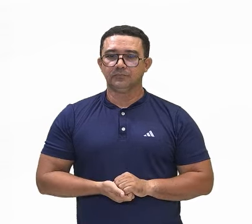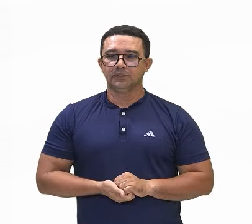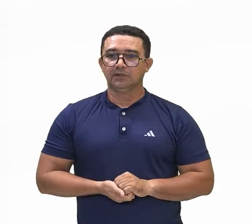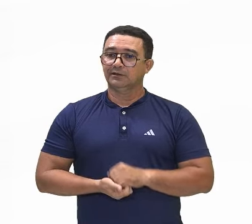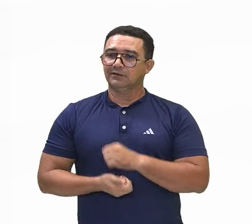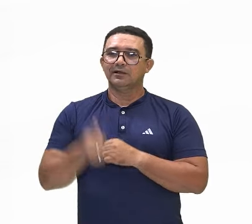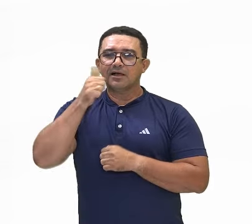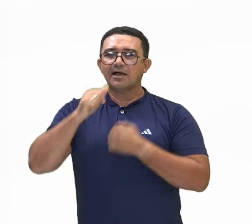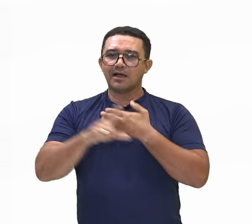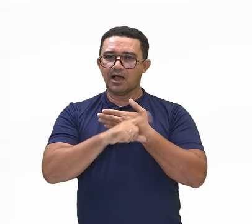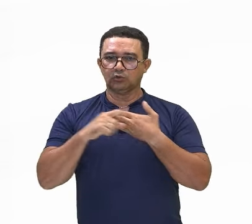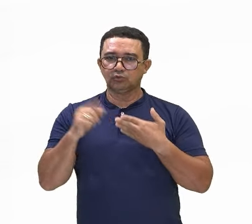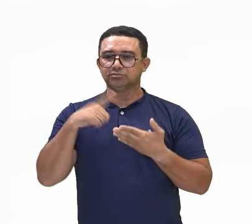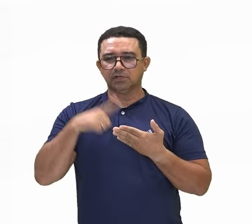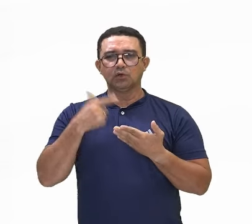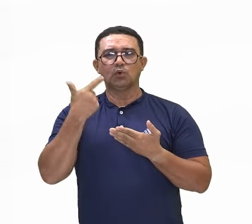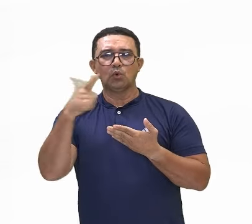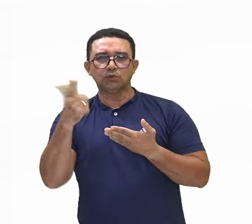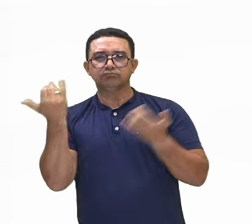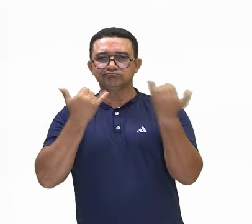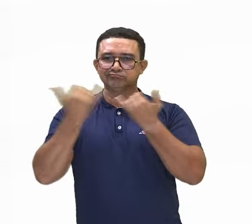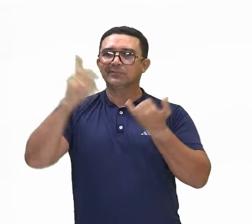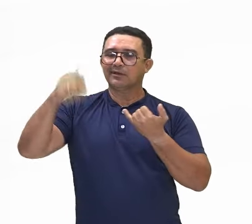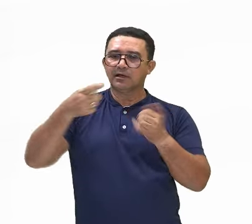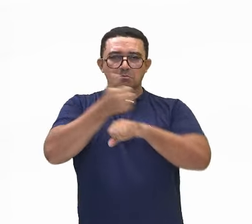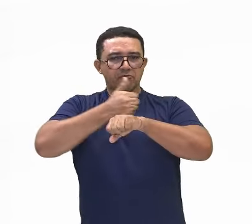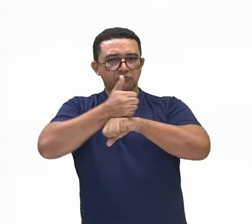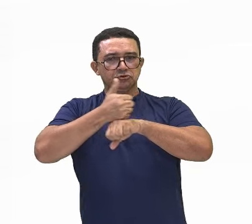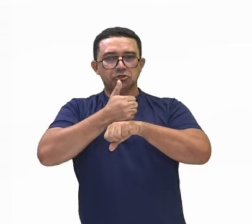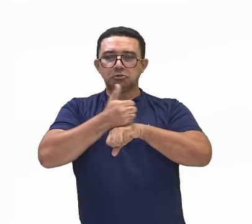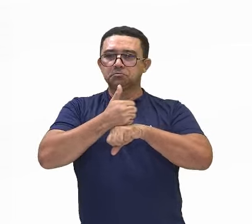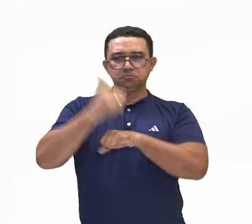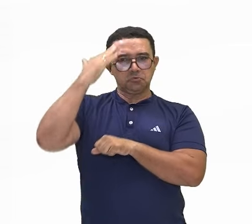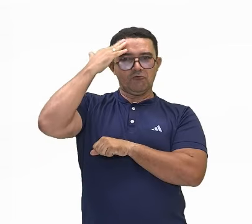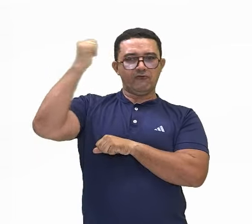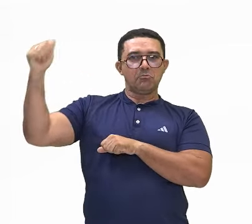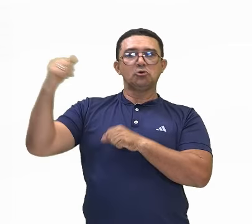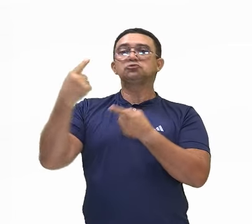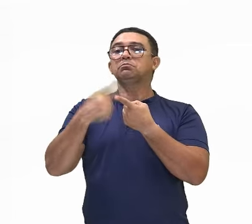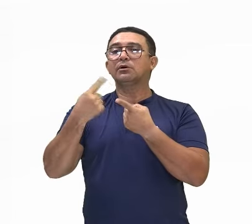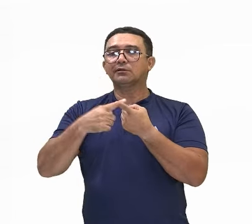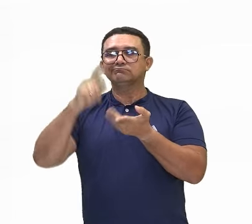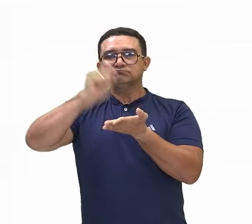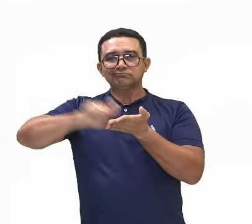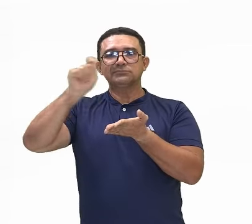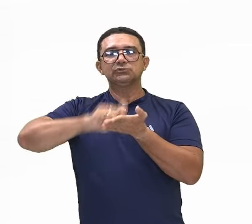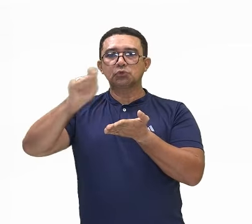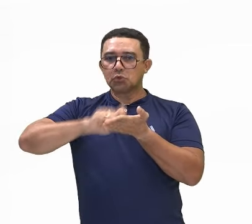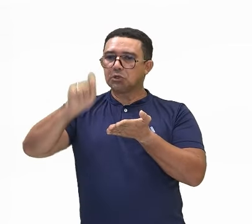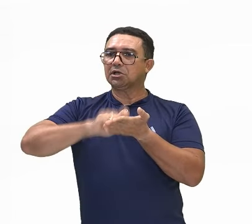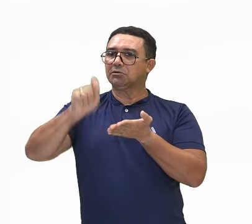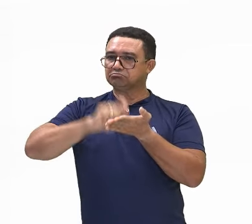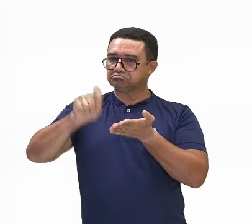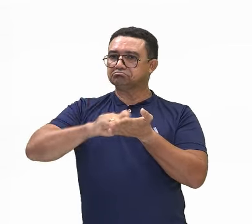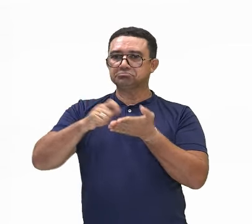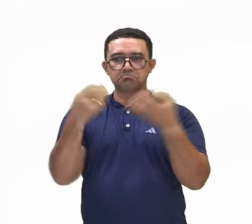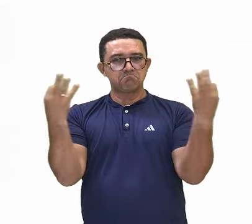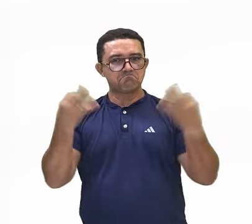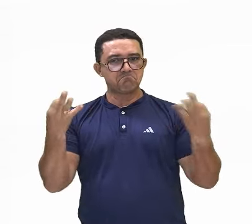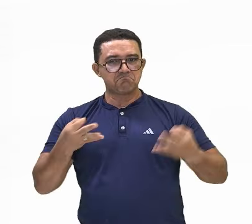Júlia, nós temos outras informações. Poetisa que se destacou por escrever poemas de alta